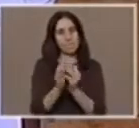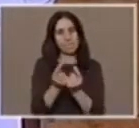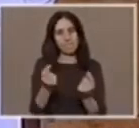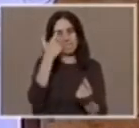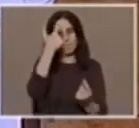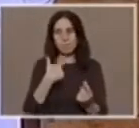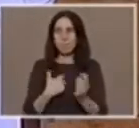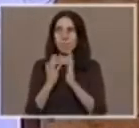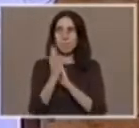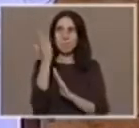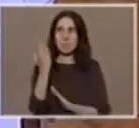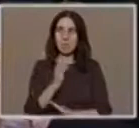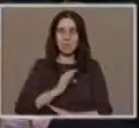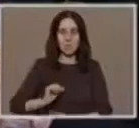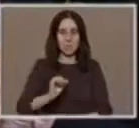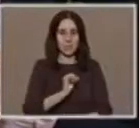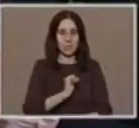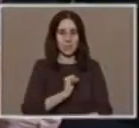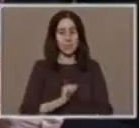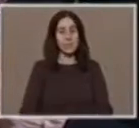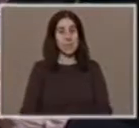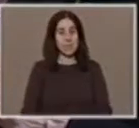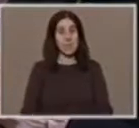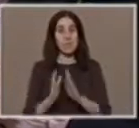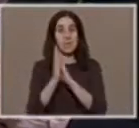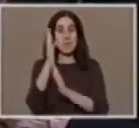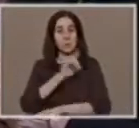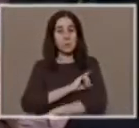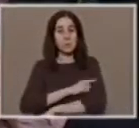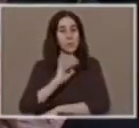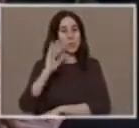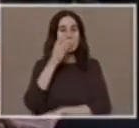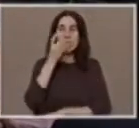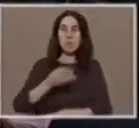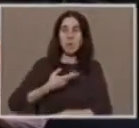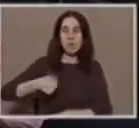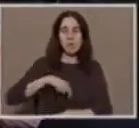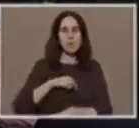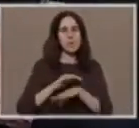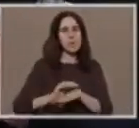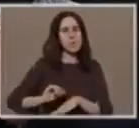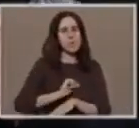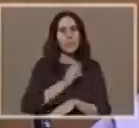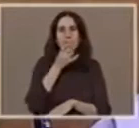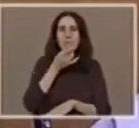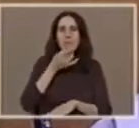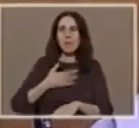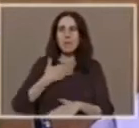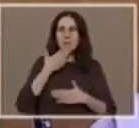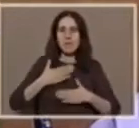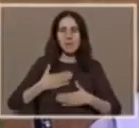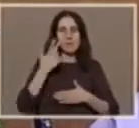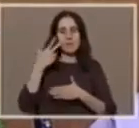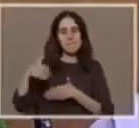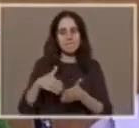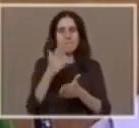Deus Nosso Senhor. Deus Todo-Poderoso tenha compaixão de nós, perdoa os nossos pecados e nos conduza